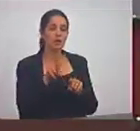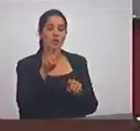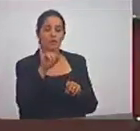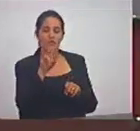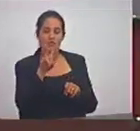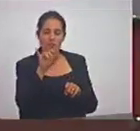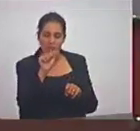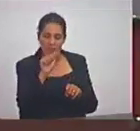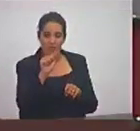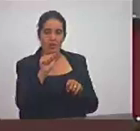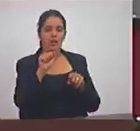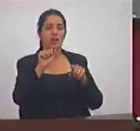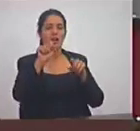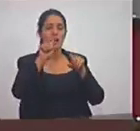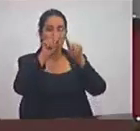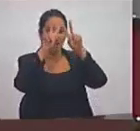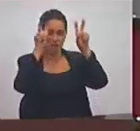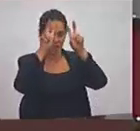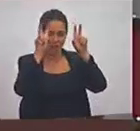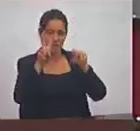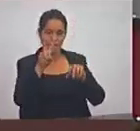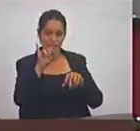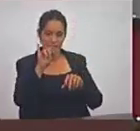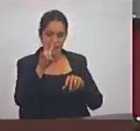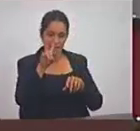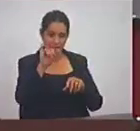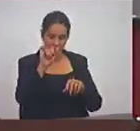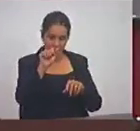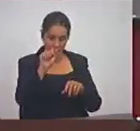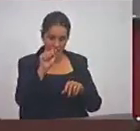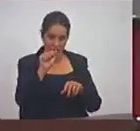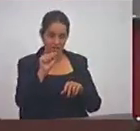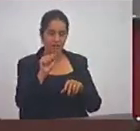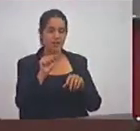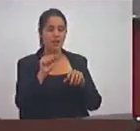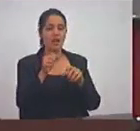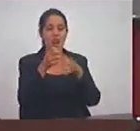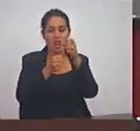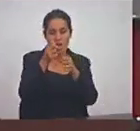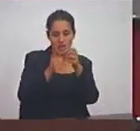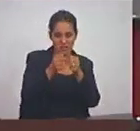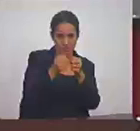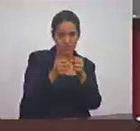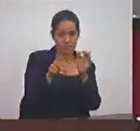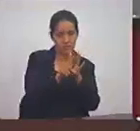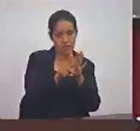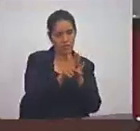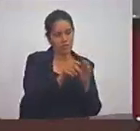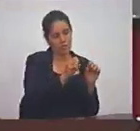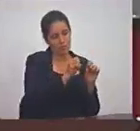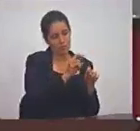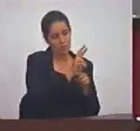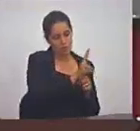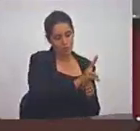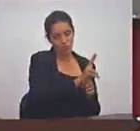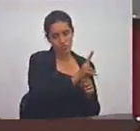estar cobrando isso, né? Viva Leite não tem leite o suficiente para atender a demanda,